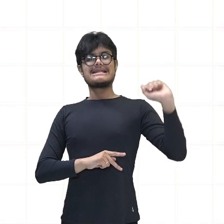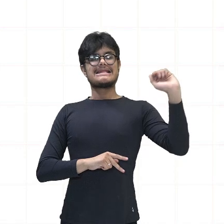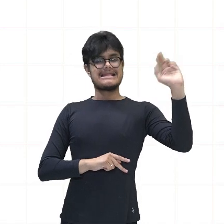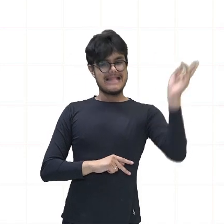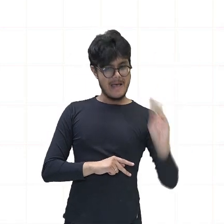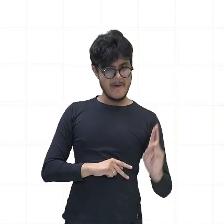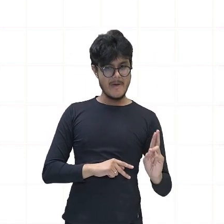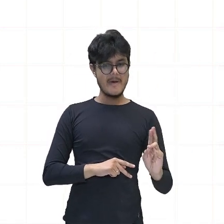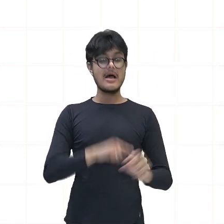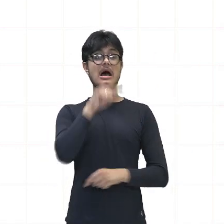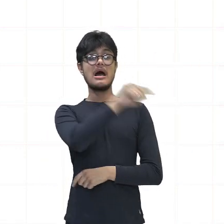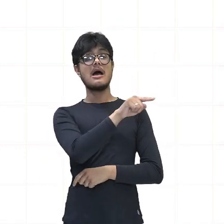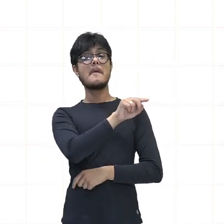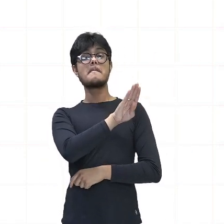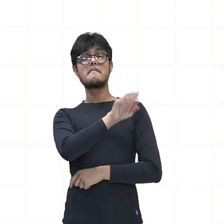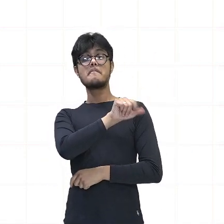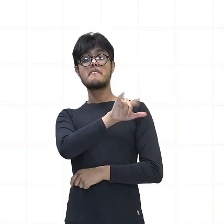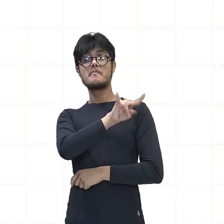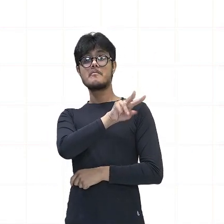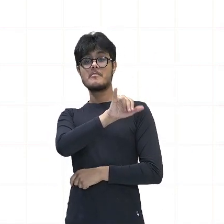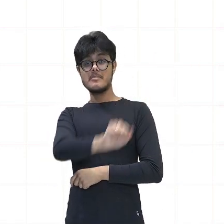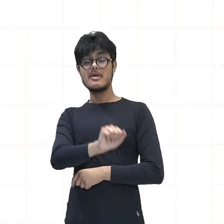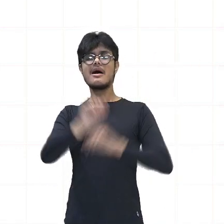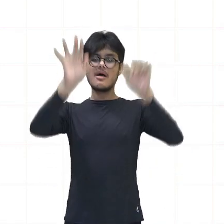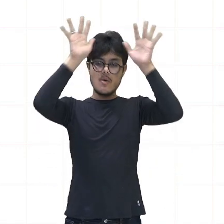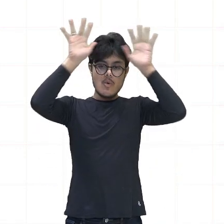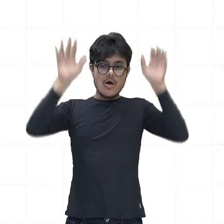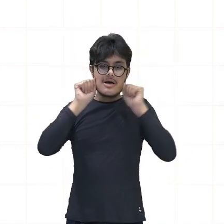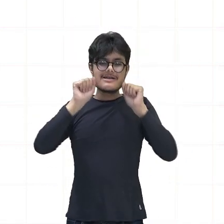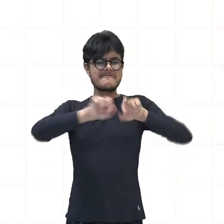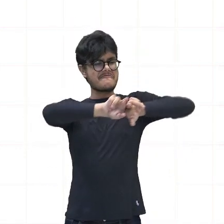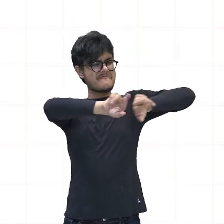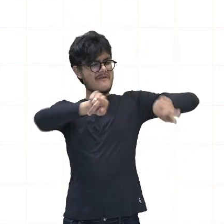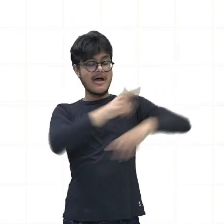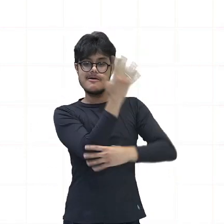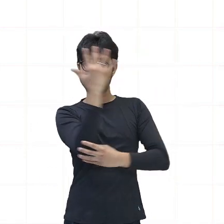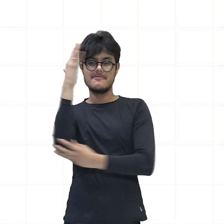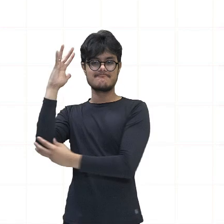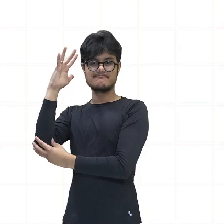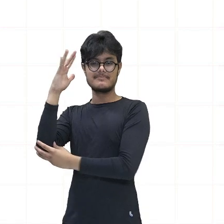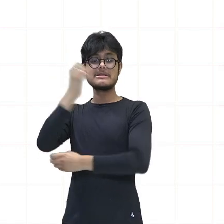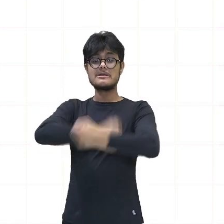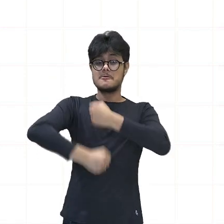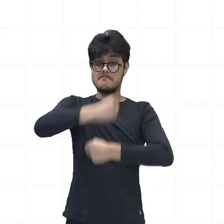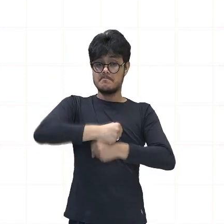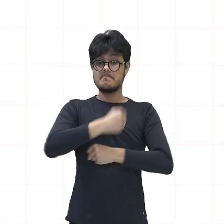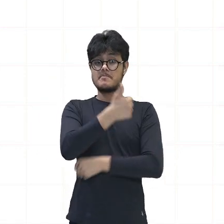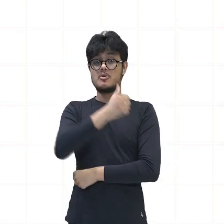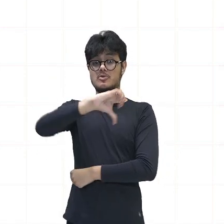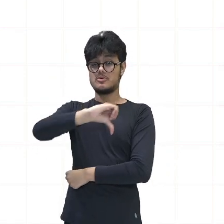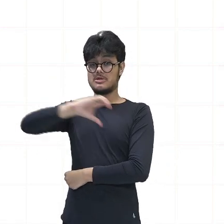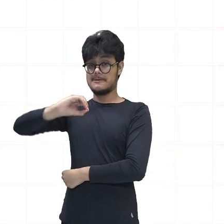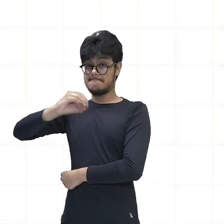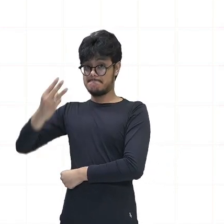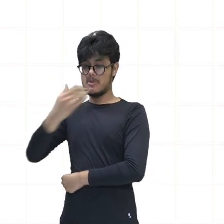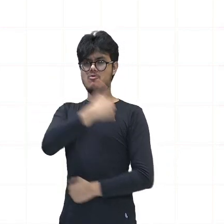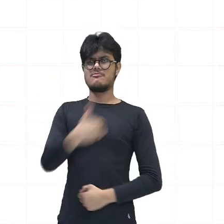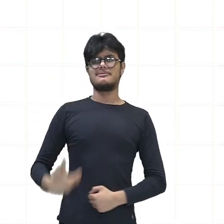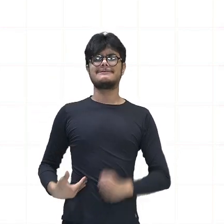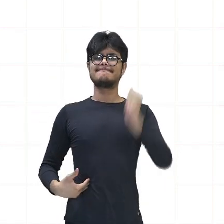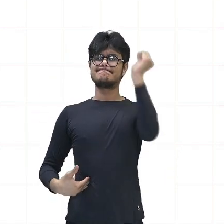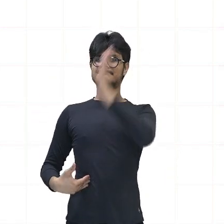hoje corresponde ao atual estado do Acre, né, porque tinha muitas seringueiras lá. Então, em 1903, o governo brasileiro